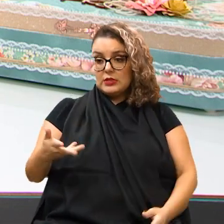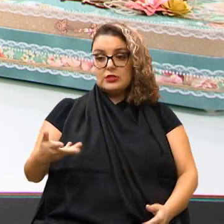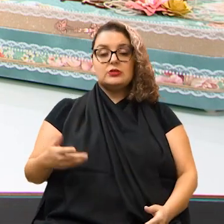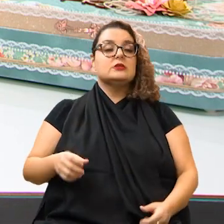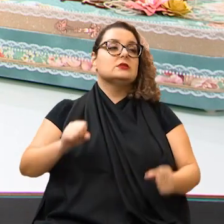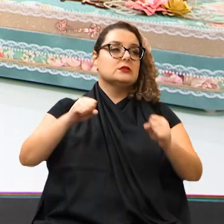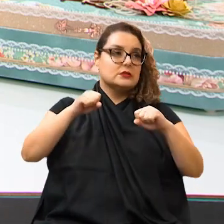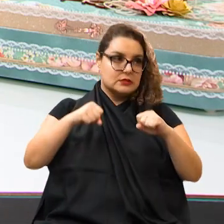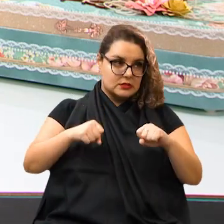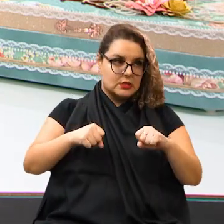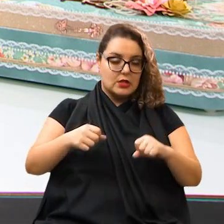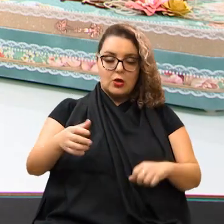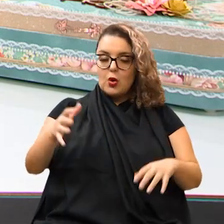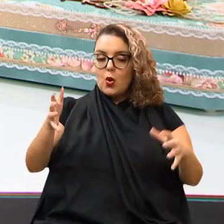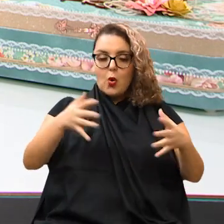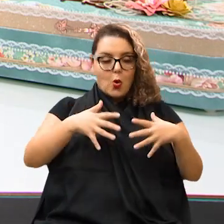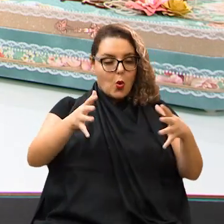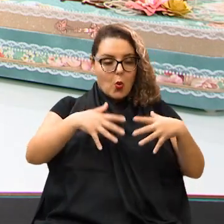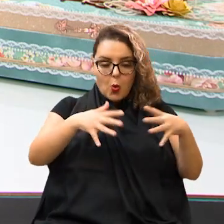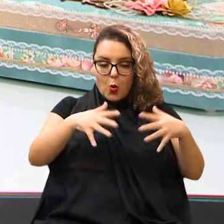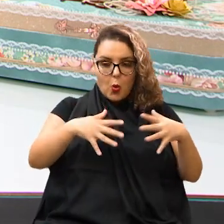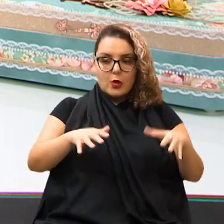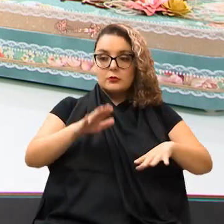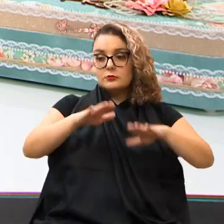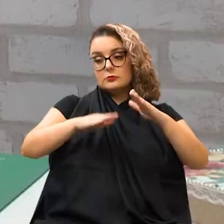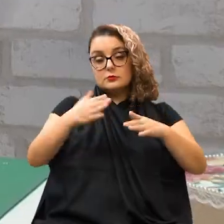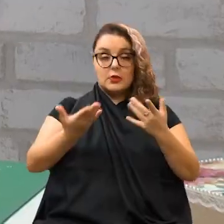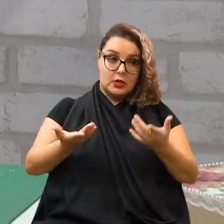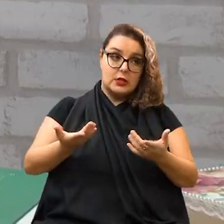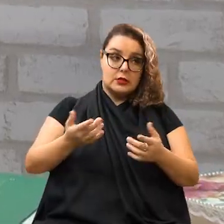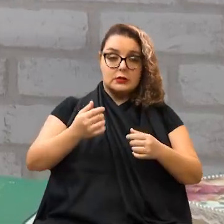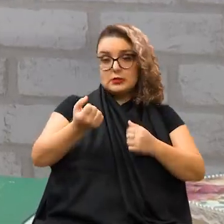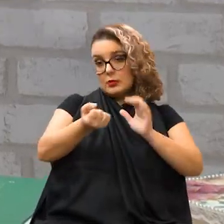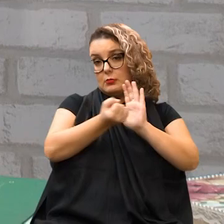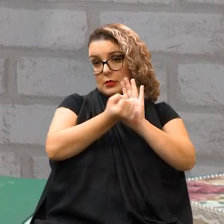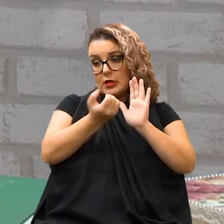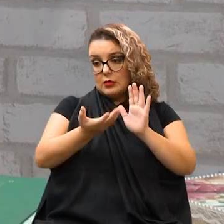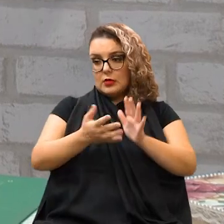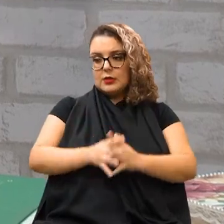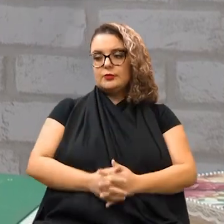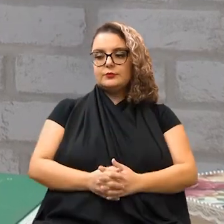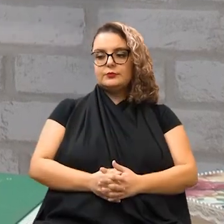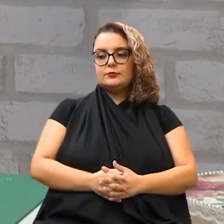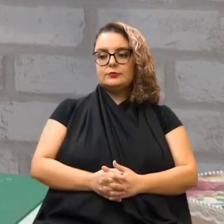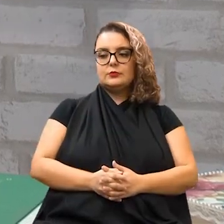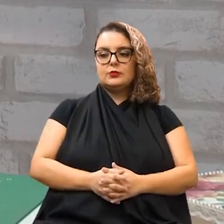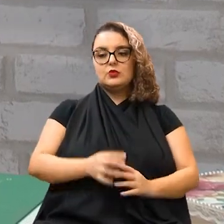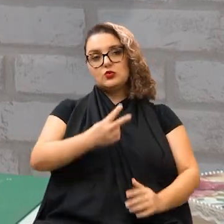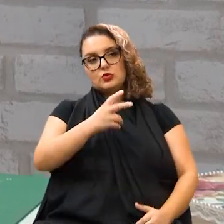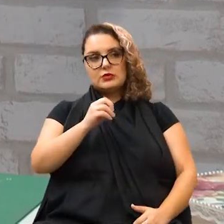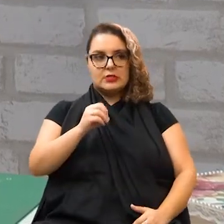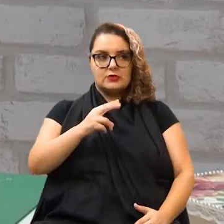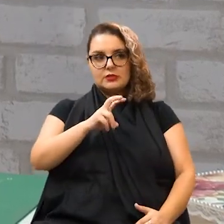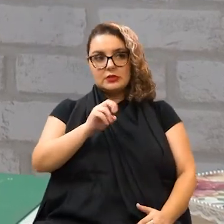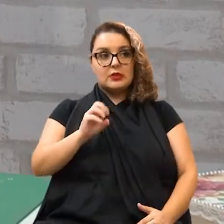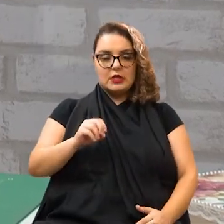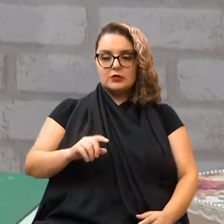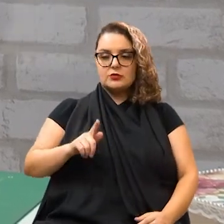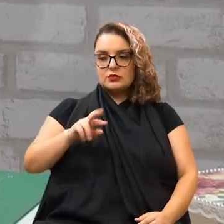já vai adiantando. Exatamente, ele seca muito rápido, ele atinge, depende da marca, né, 200, 500 graus, então é